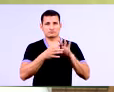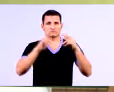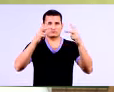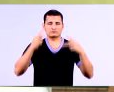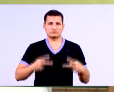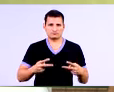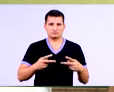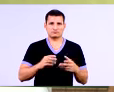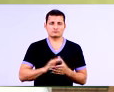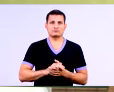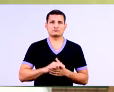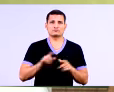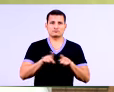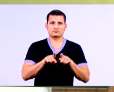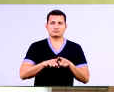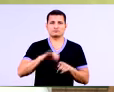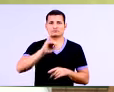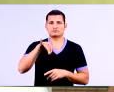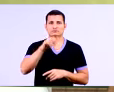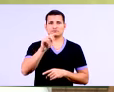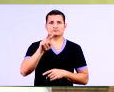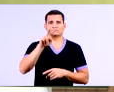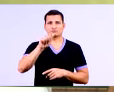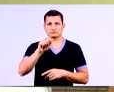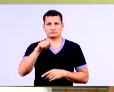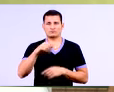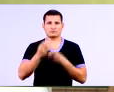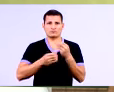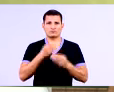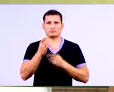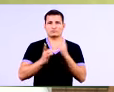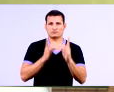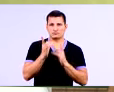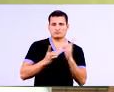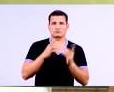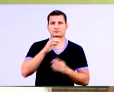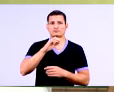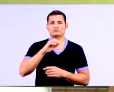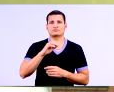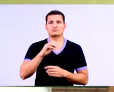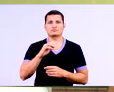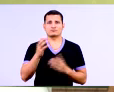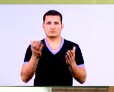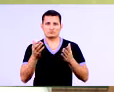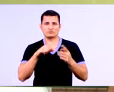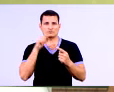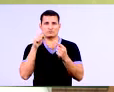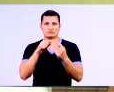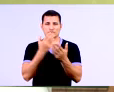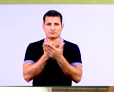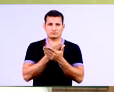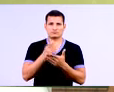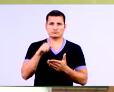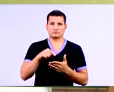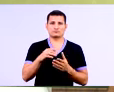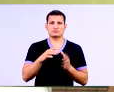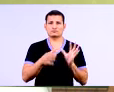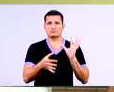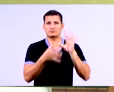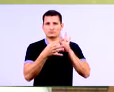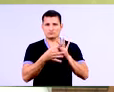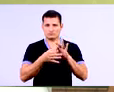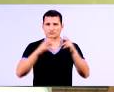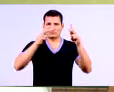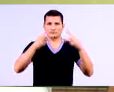página, e aí vem a parte do JavaScript, que é o que vai dar o dinamismo da página. Então, o objetivo da nossa aula hoje foi justamente contextualizar sobre